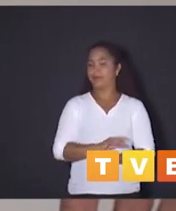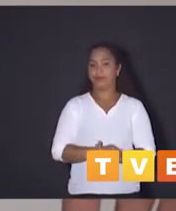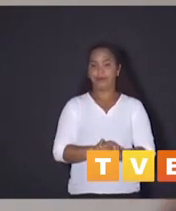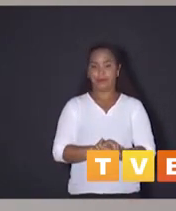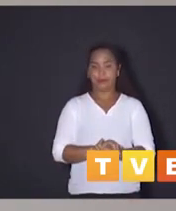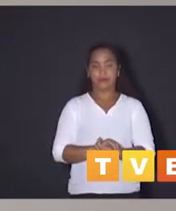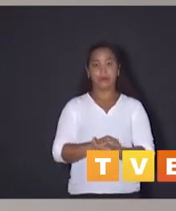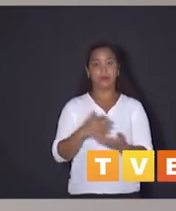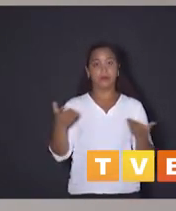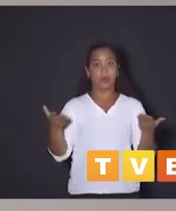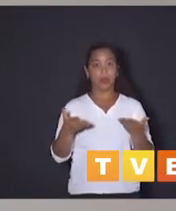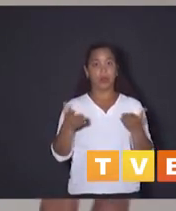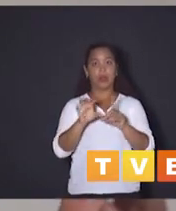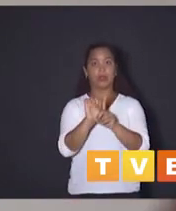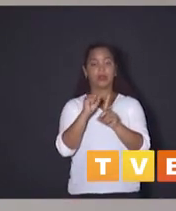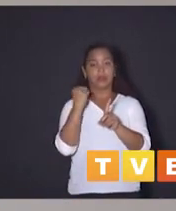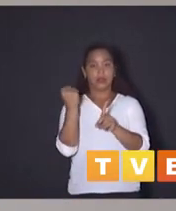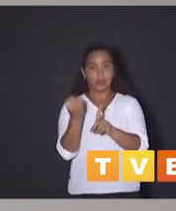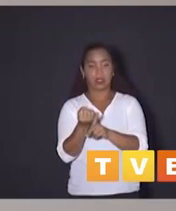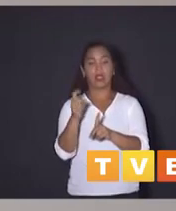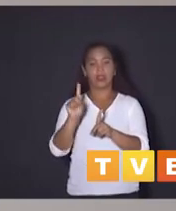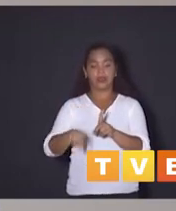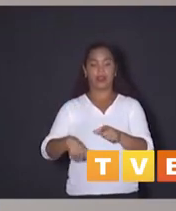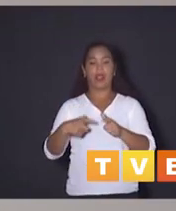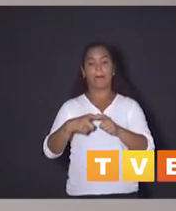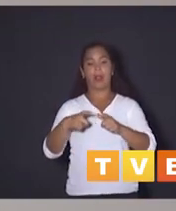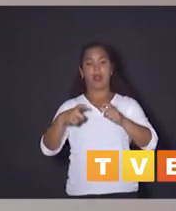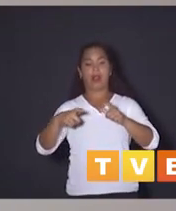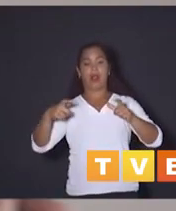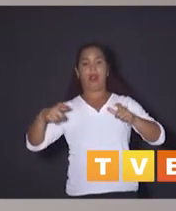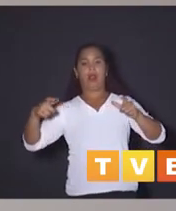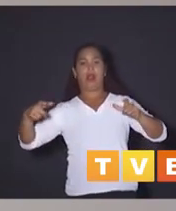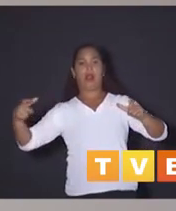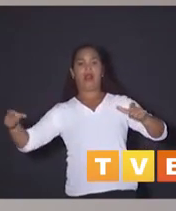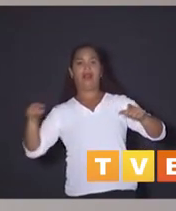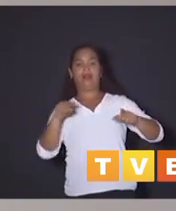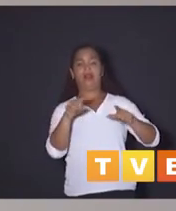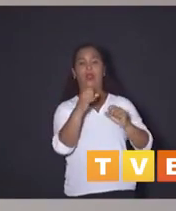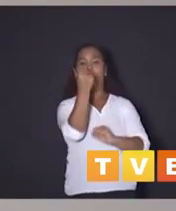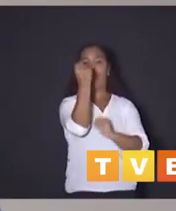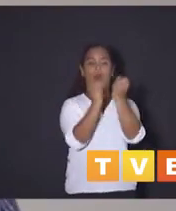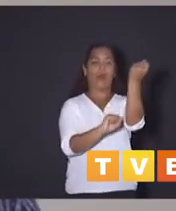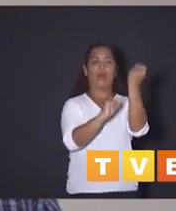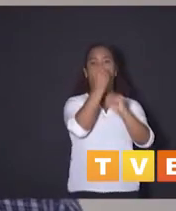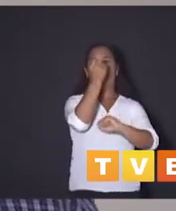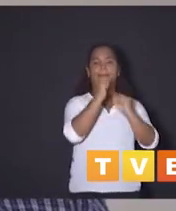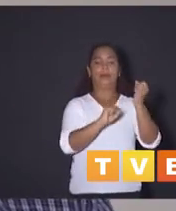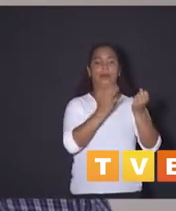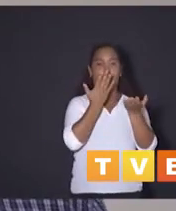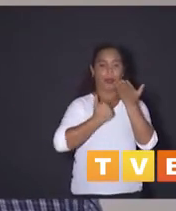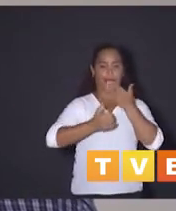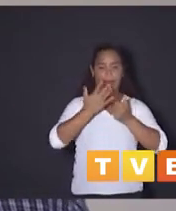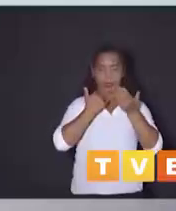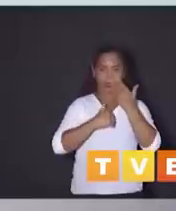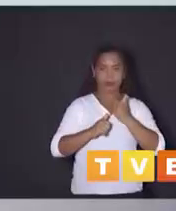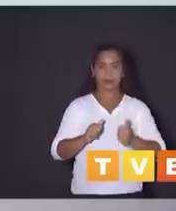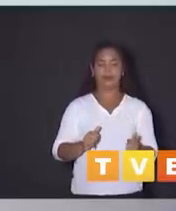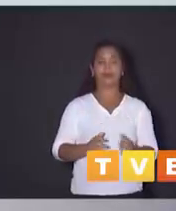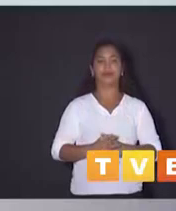há a tendência da sociedade é ampliar ainda mais é o consumo desse tipo de alimento por essas razões que eu já coloquei